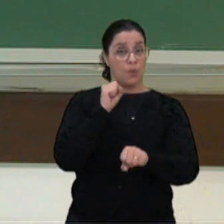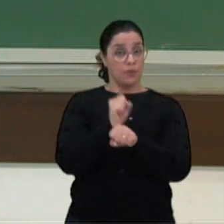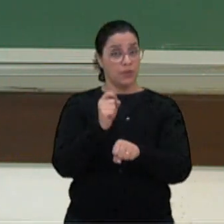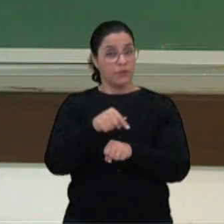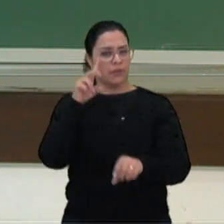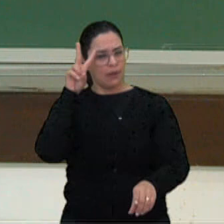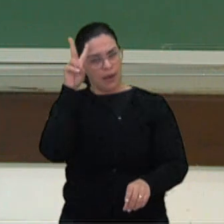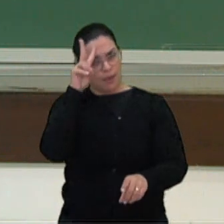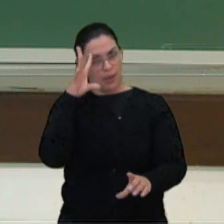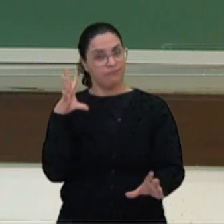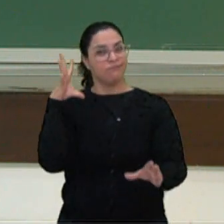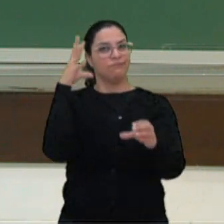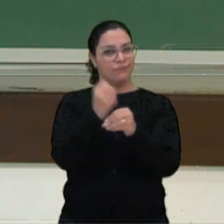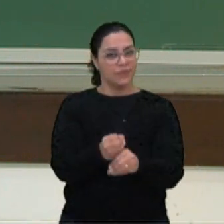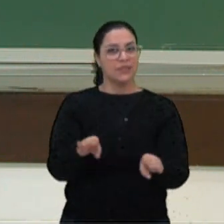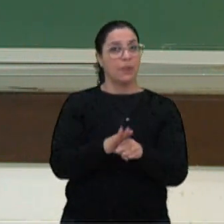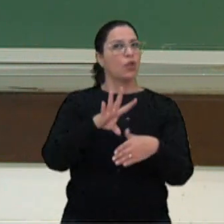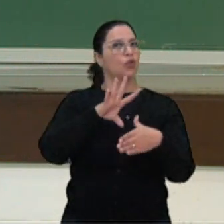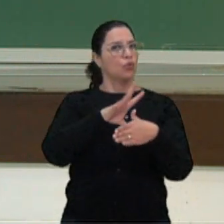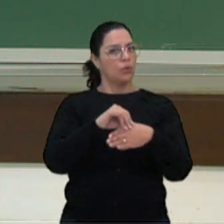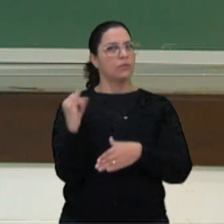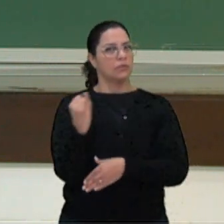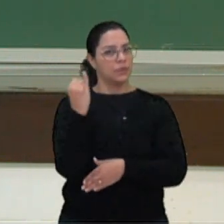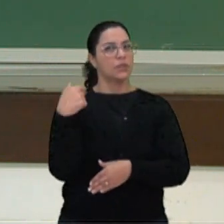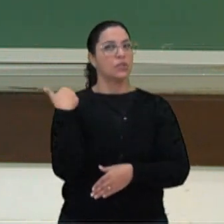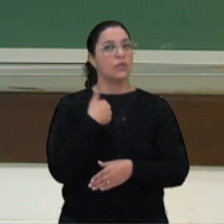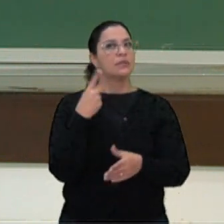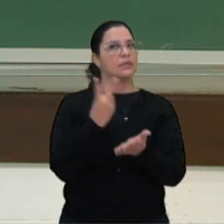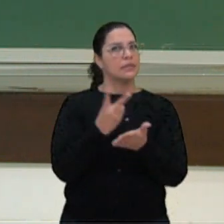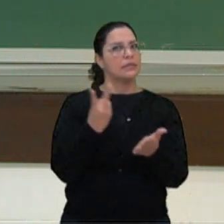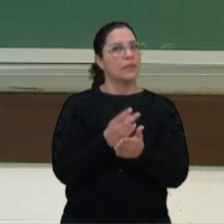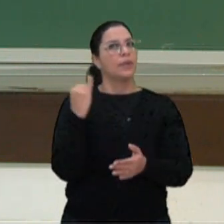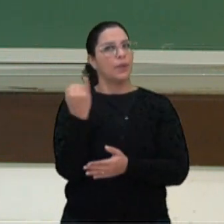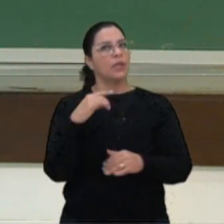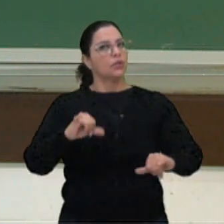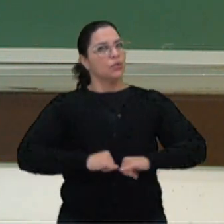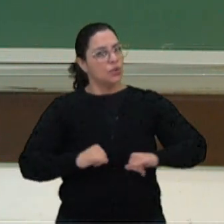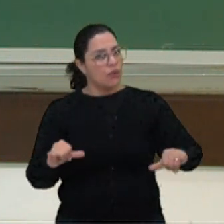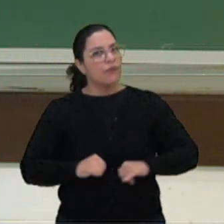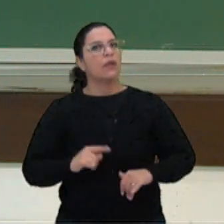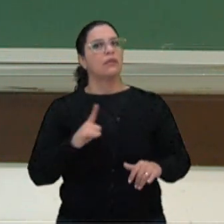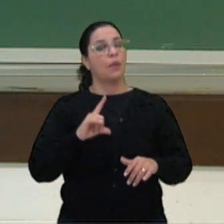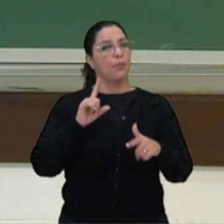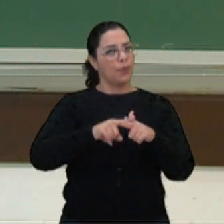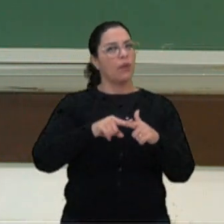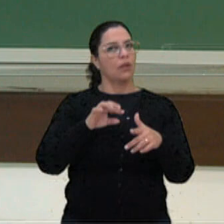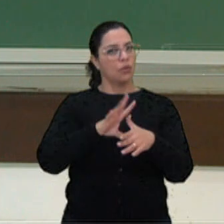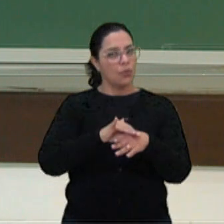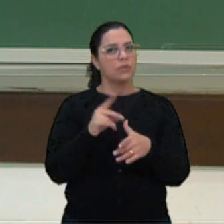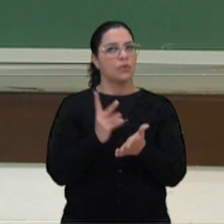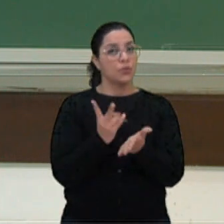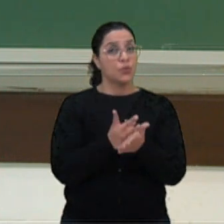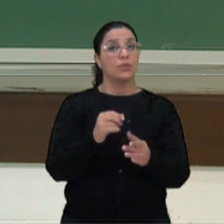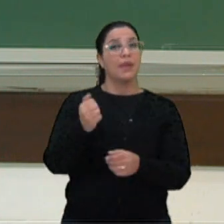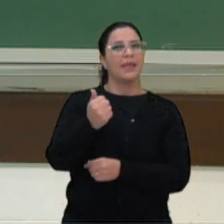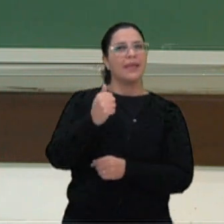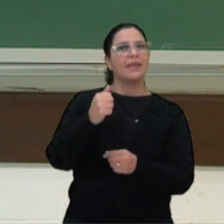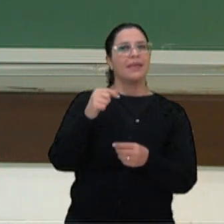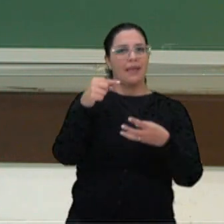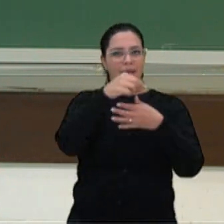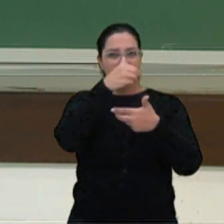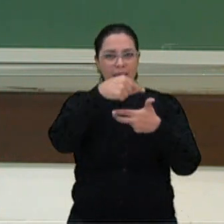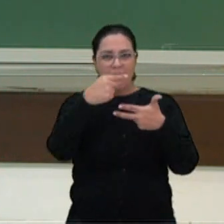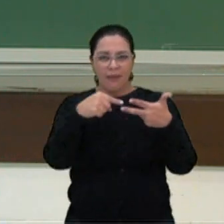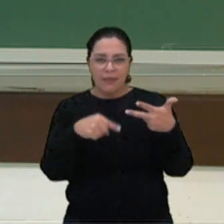dado para relembrar, né, que essas doenças são bem importantes, estão sempre em alta, a gente está sempre sofrendo as consequências dela. Tem alta chance de cair em Enem, de cair em